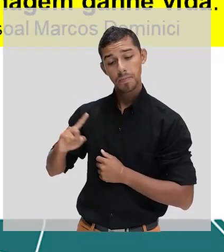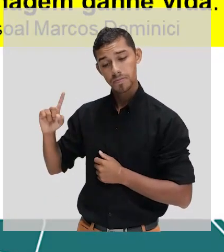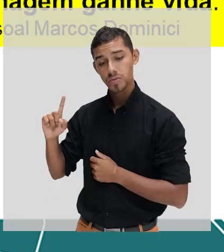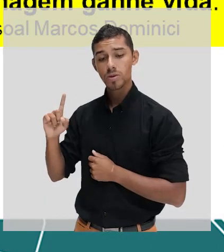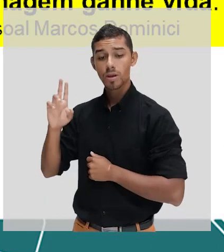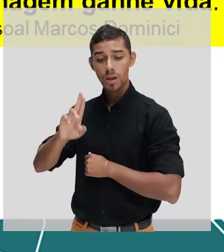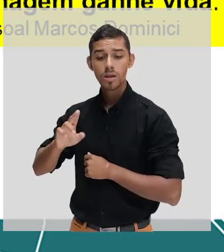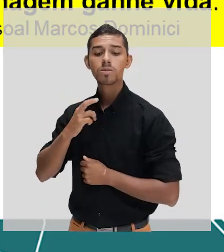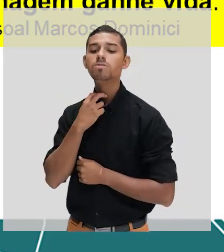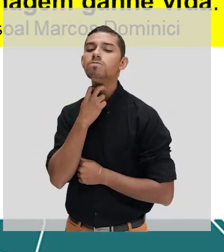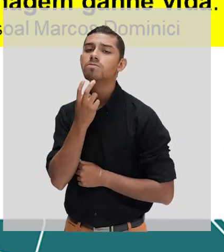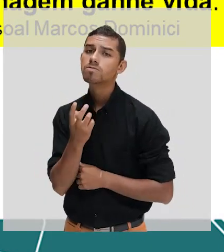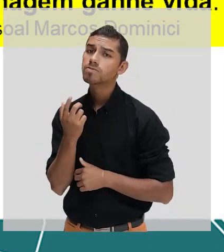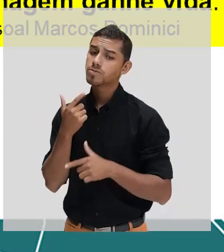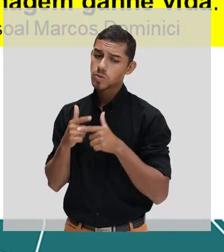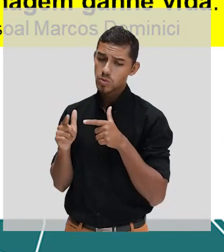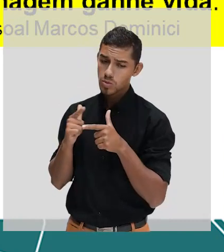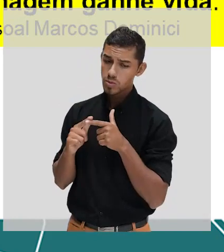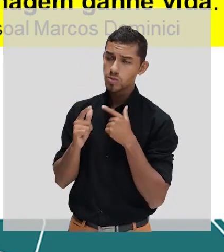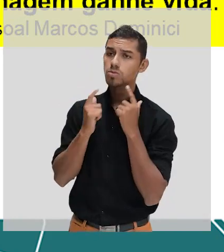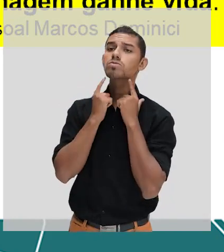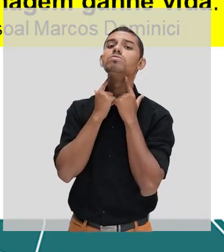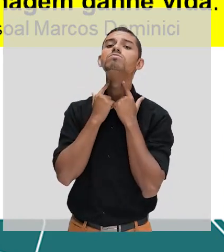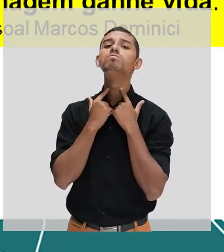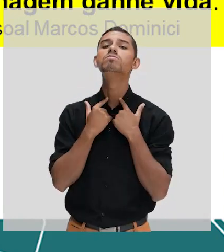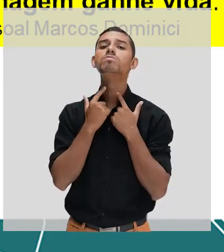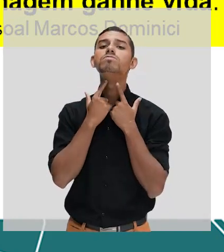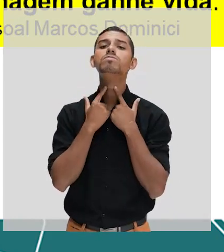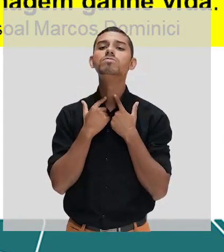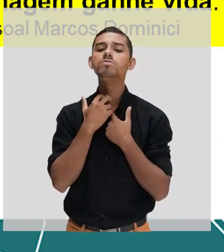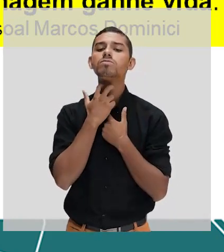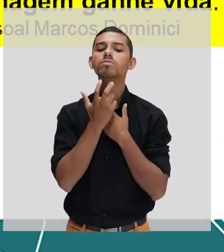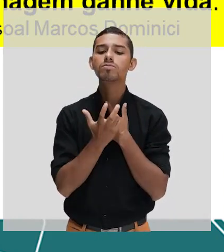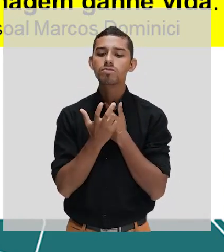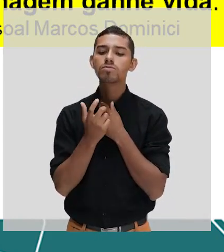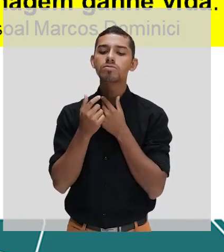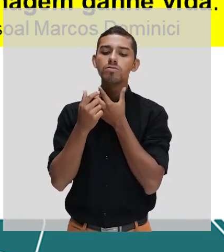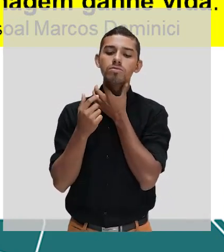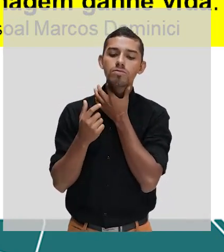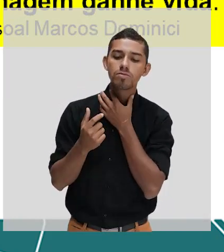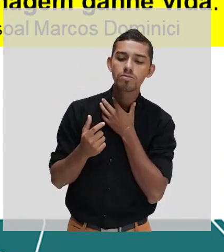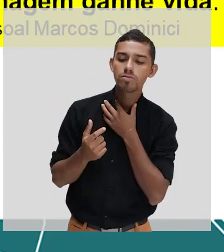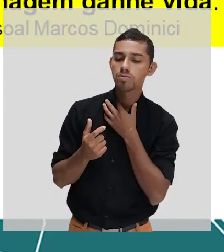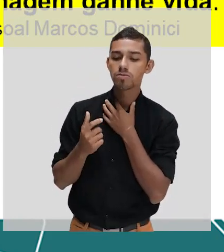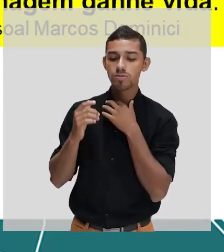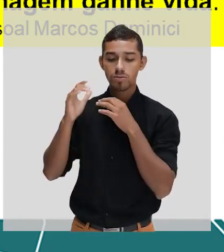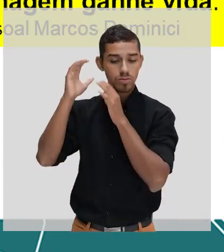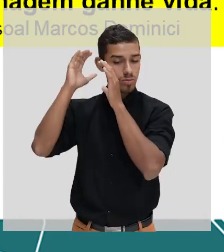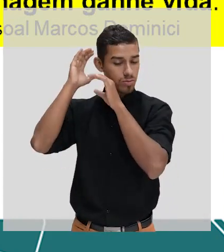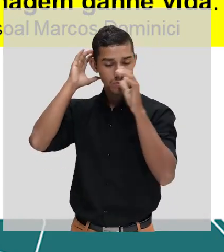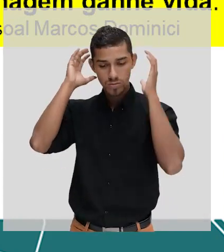provocar danos ao aparelho fonador, né? As nossas pregas vocais, como dizem os meus amigos e compatriotas fonoaudiólogos, elas têm que ser